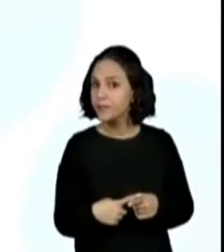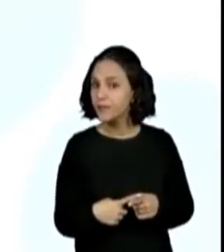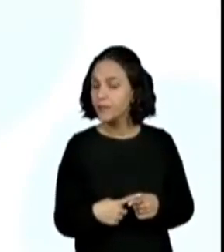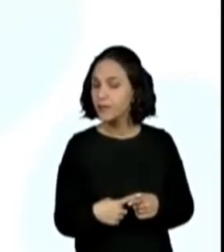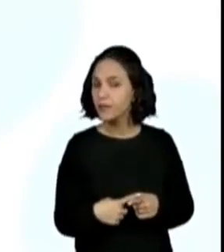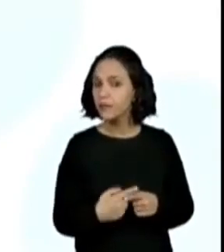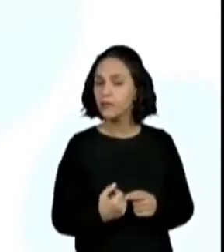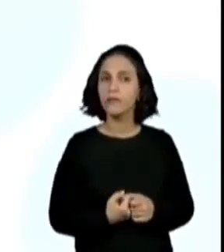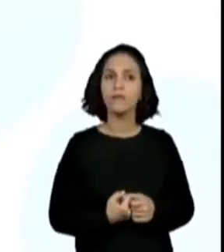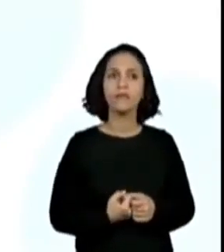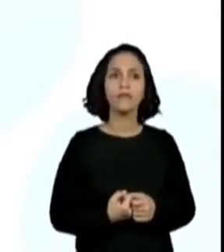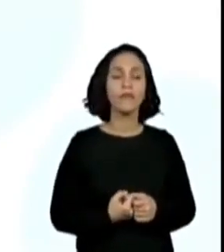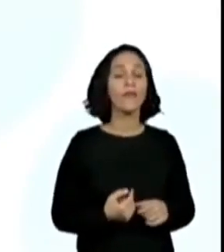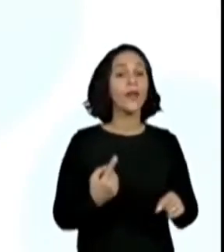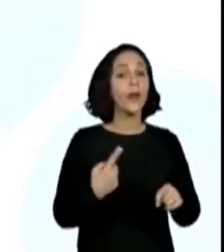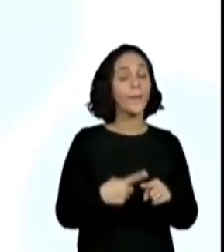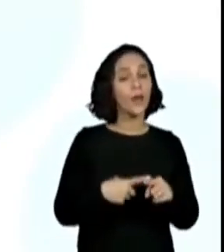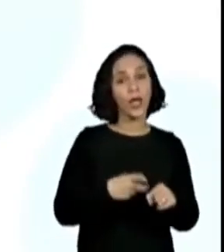pois